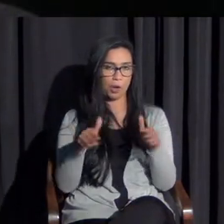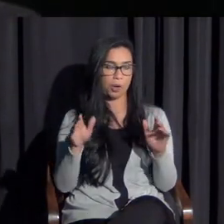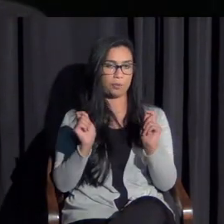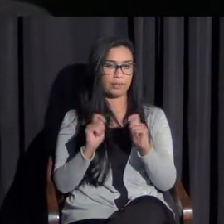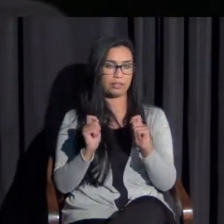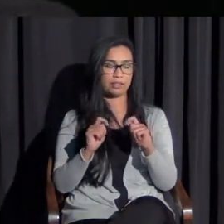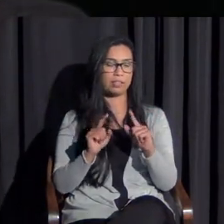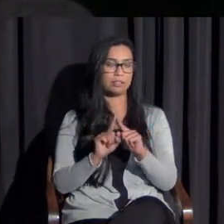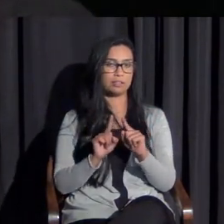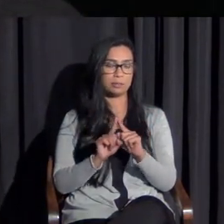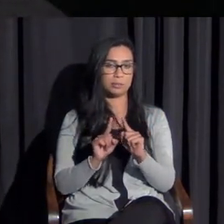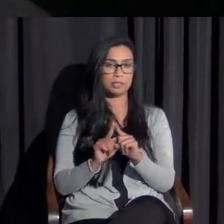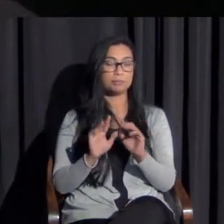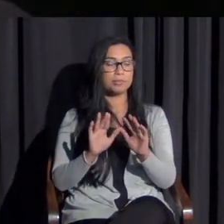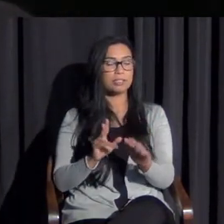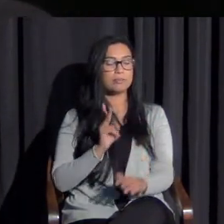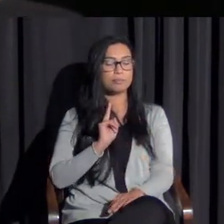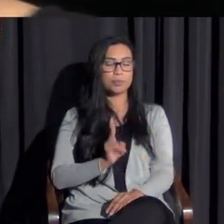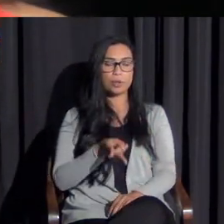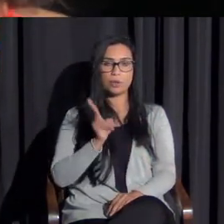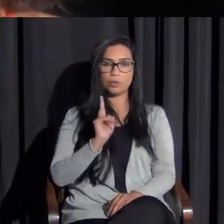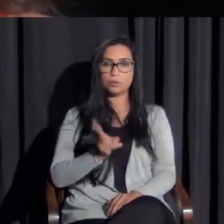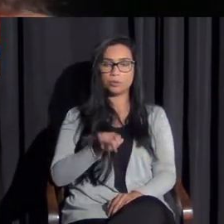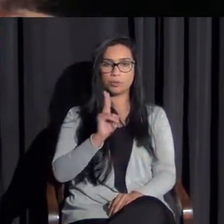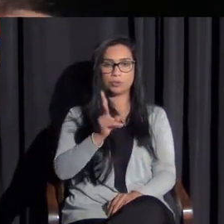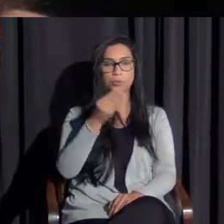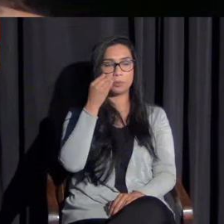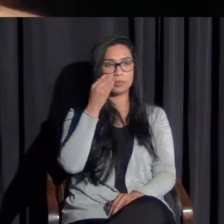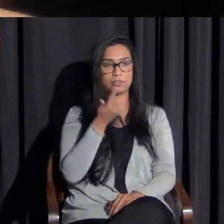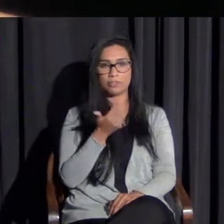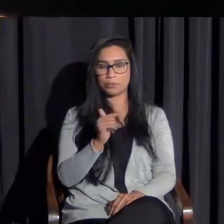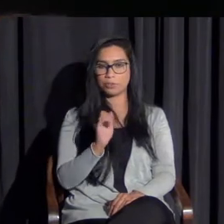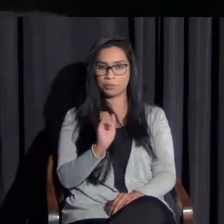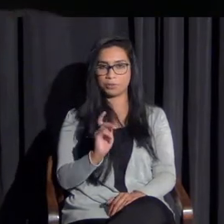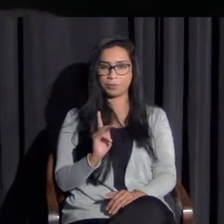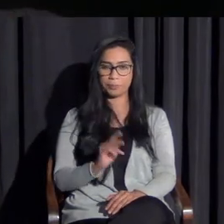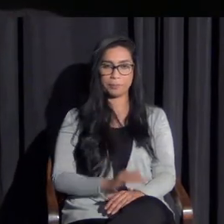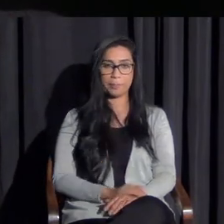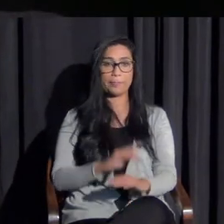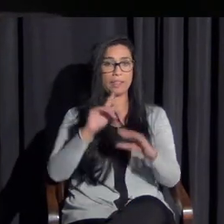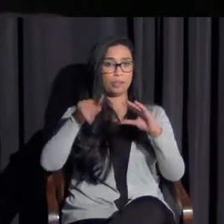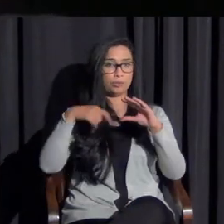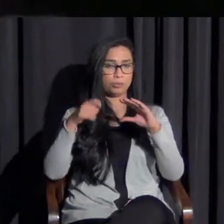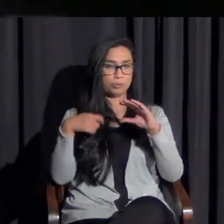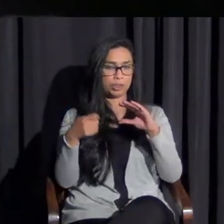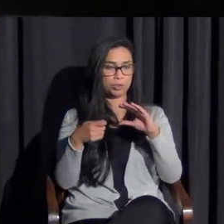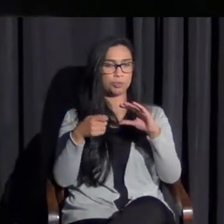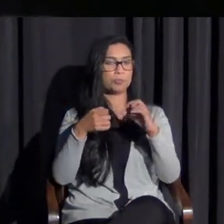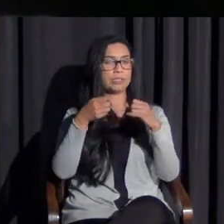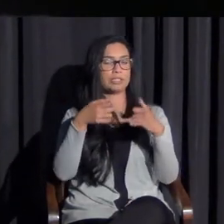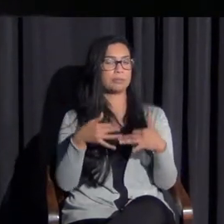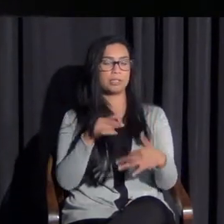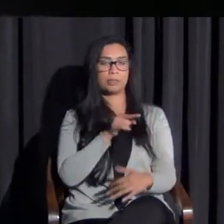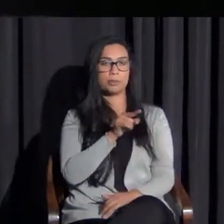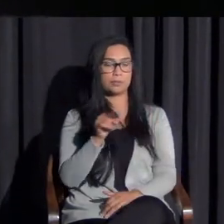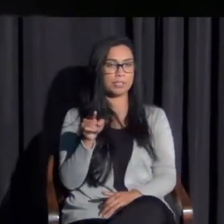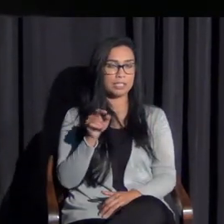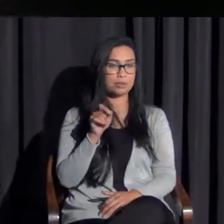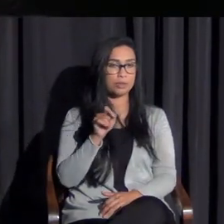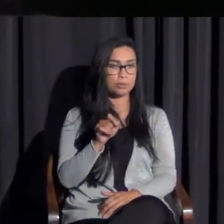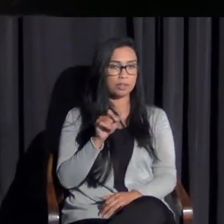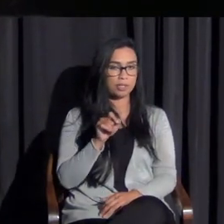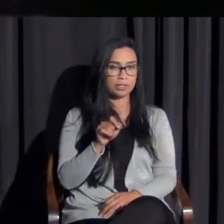mas, enfim, eu vou insistir em caminhar um pouquinho mais. Bom, nesse vídeo, só para situar vocês,